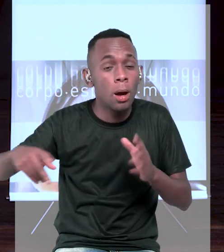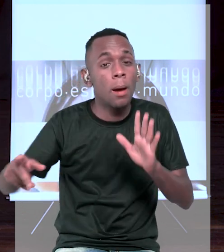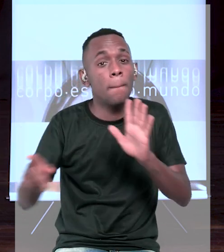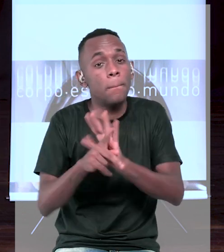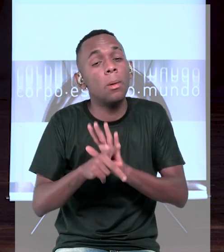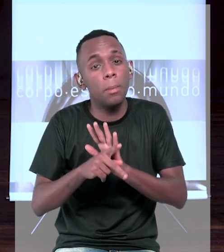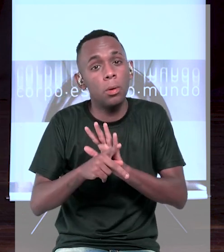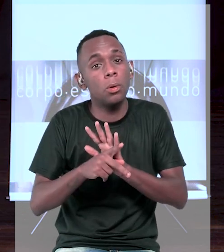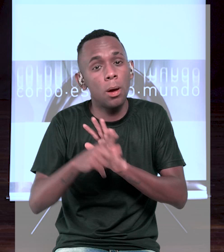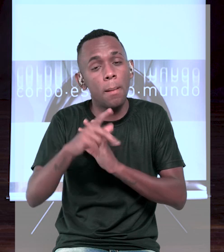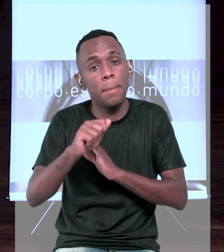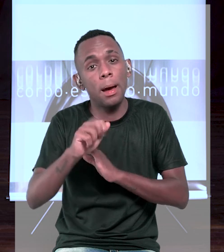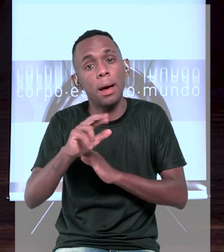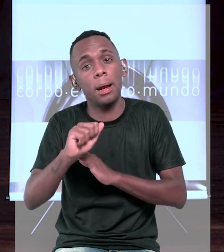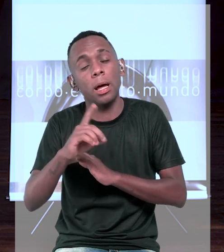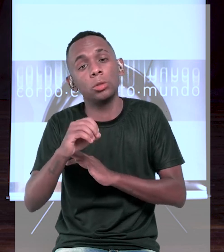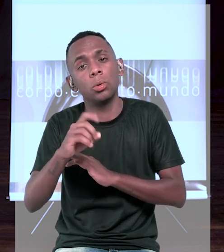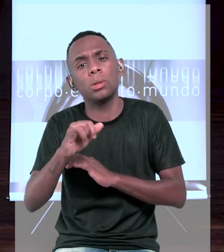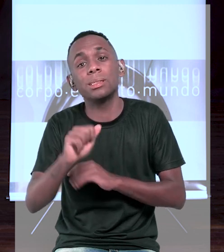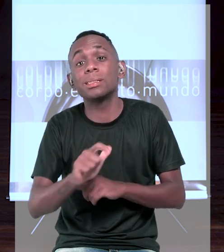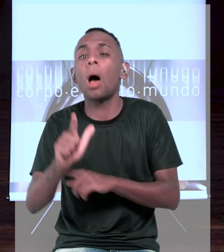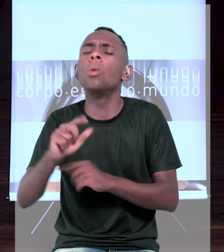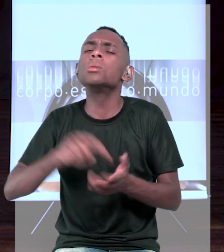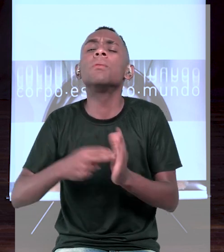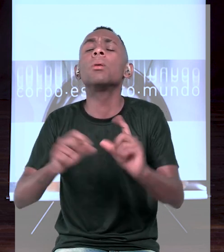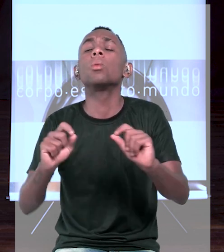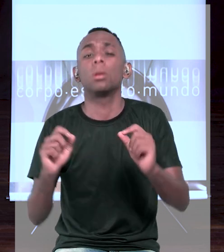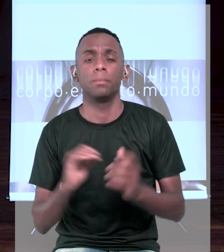paradoxal. Vamos ver o que isso significa.